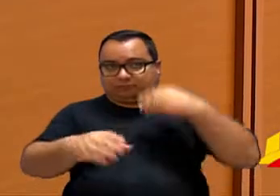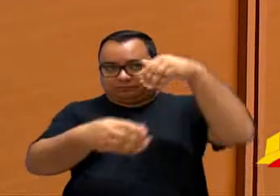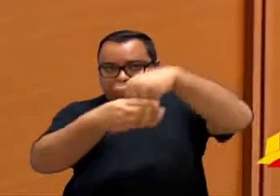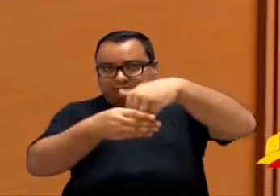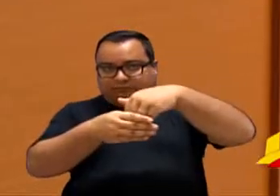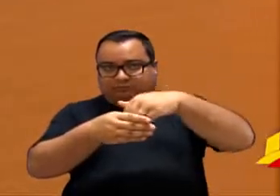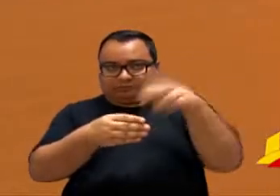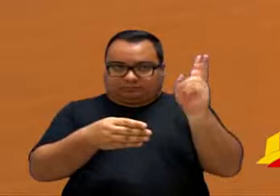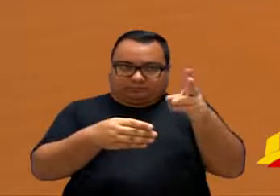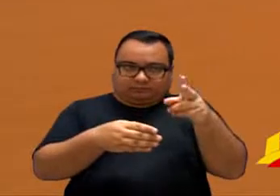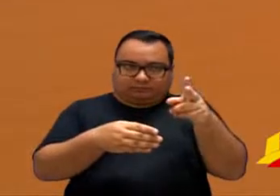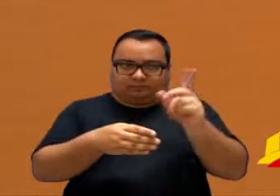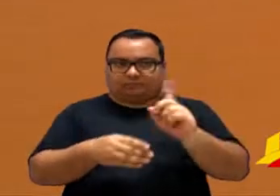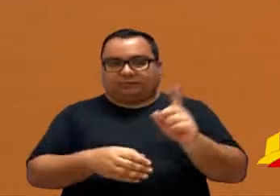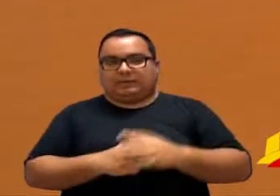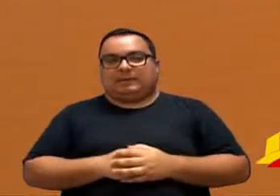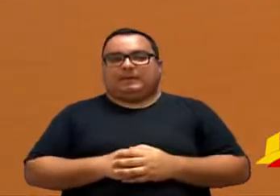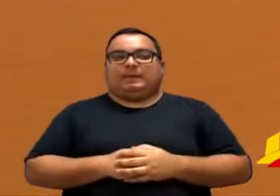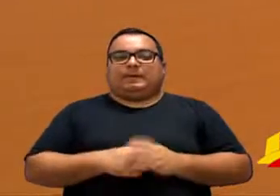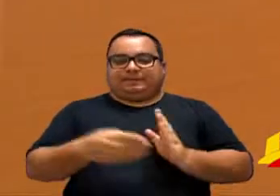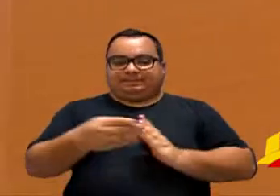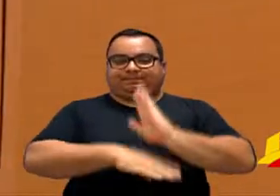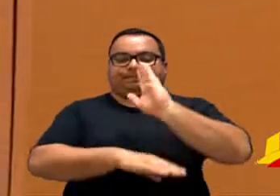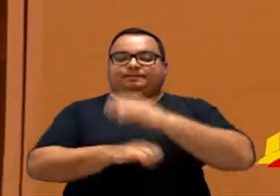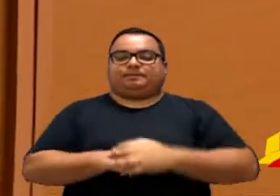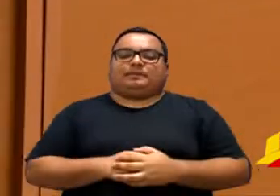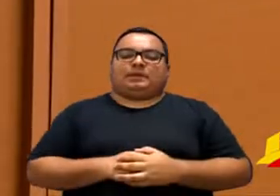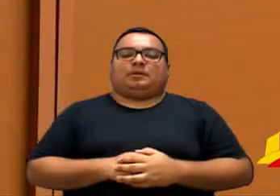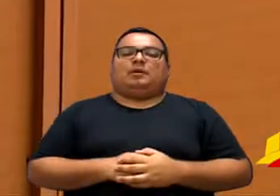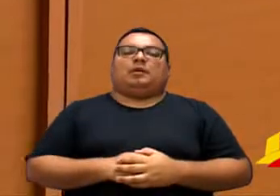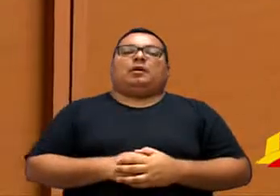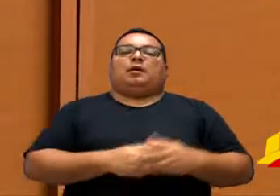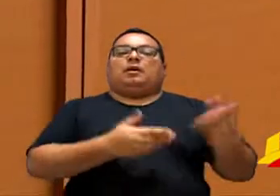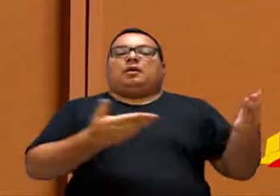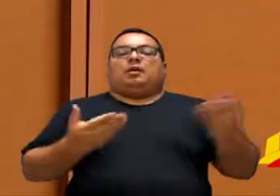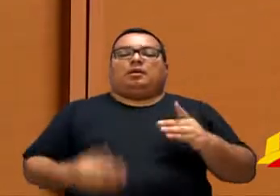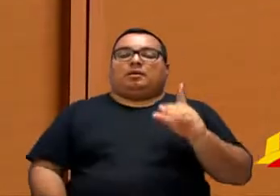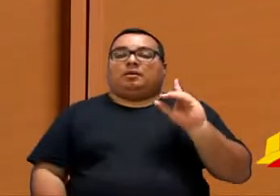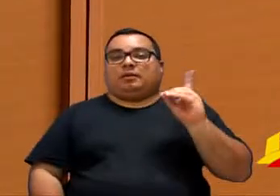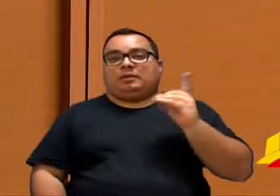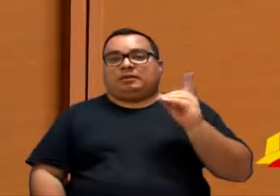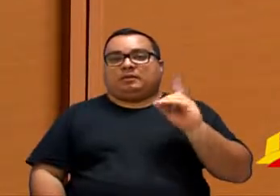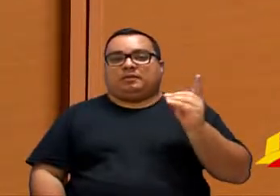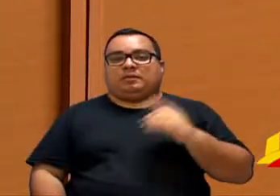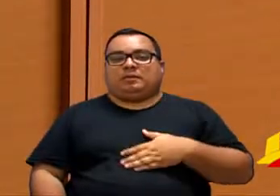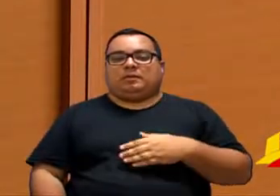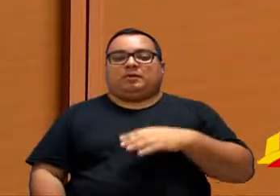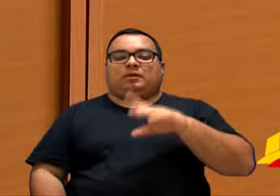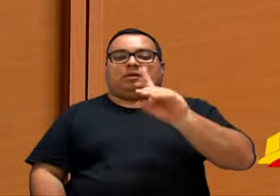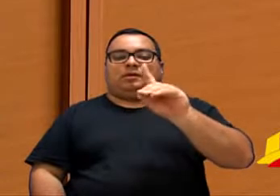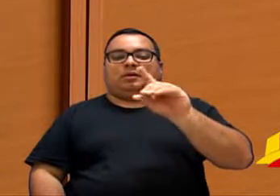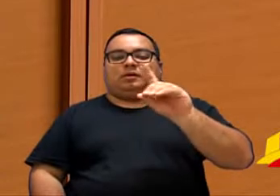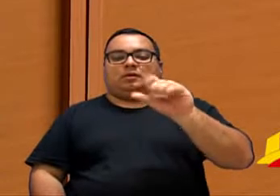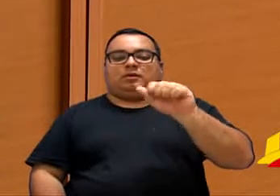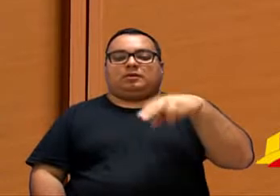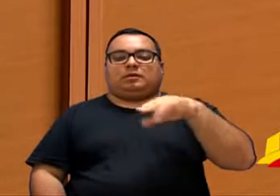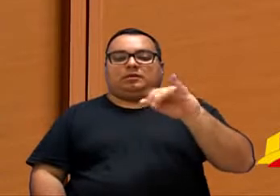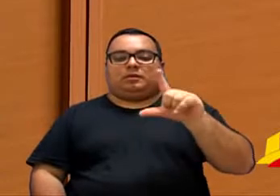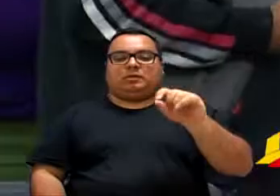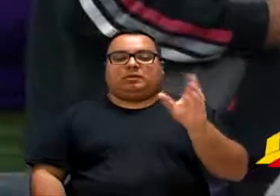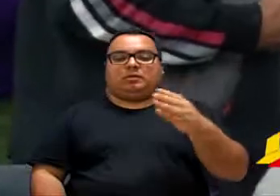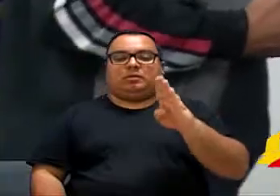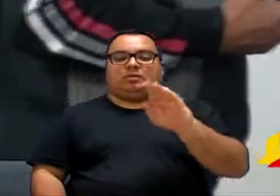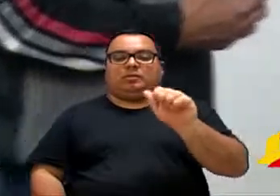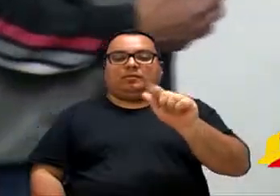vereadores concorda permanes Como estão aprovado eu gostaria de convidar o deputado reeleito pelo nosso partido que